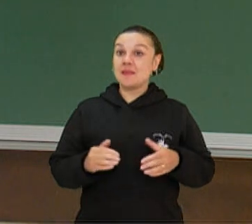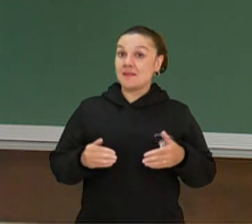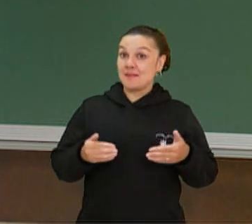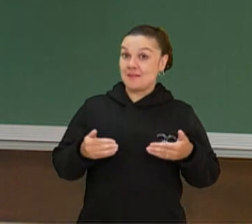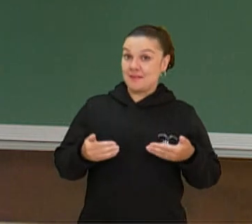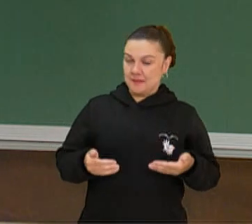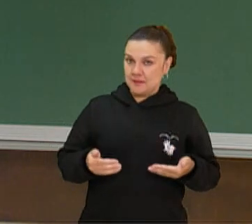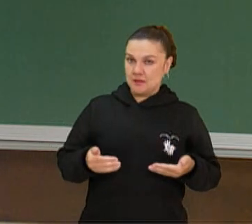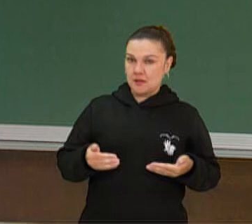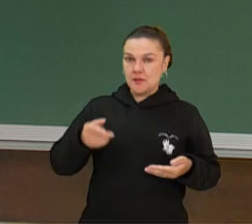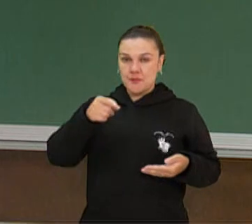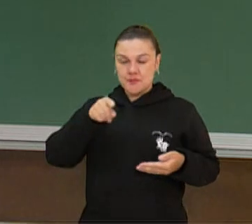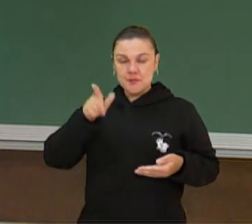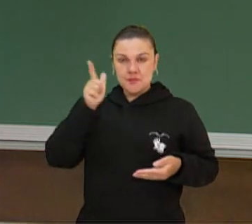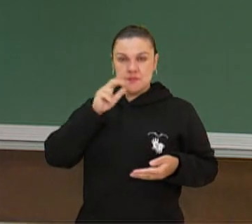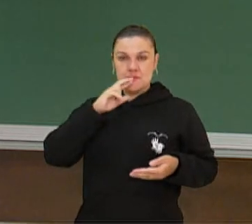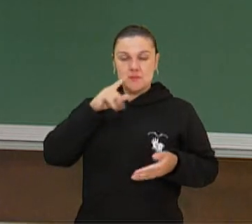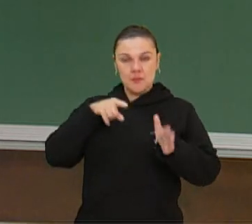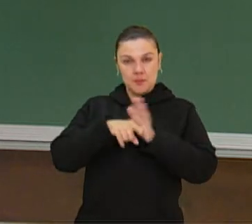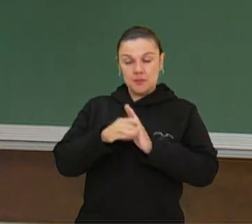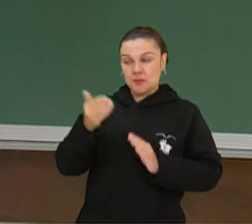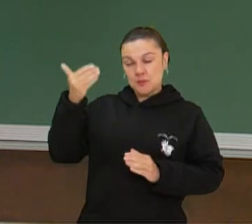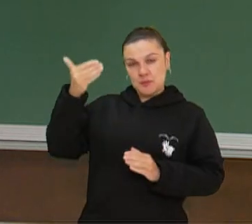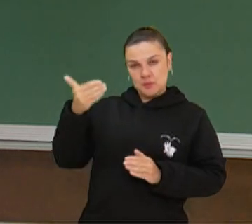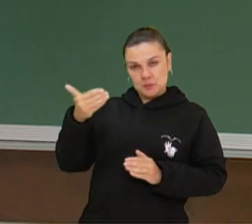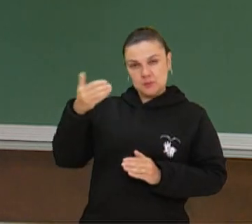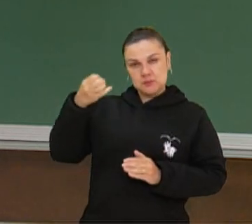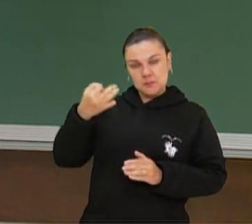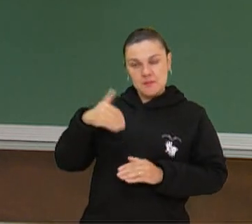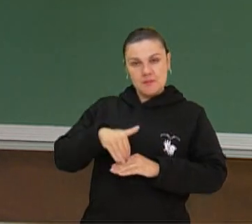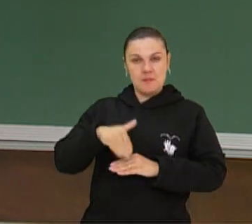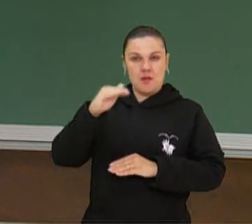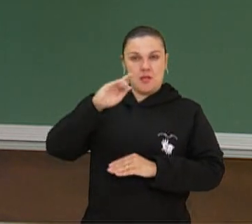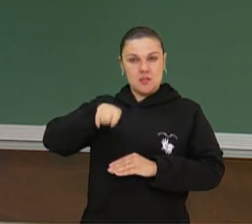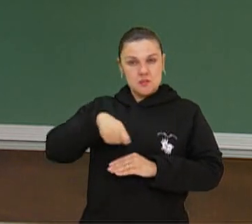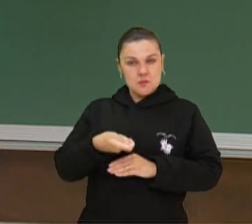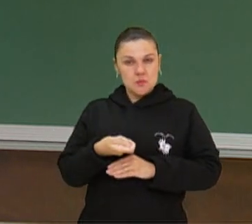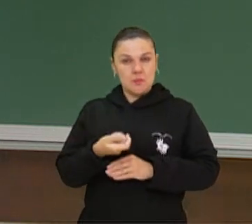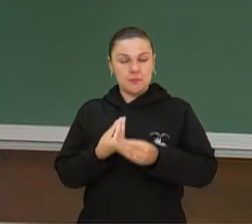Então, galerinha, conseguiram responder ao nosso quiz, que fala um pouquinho sobre